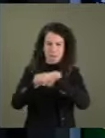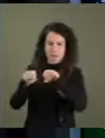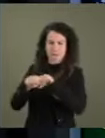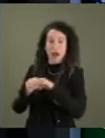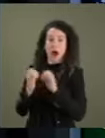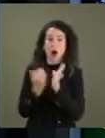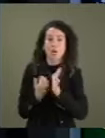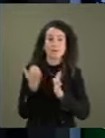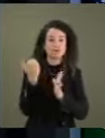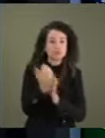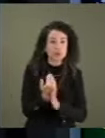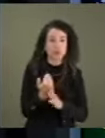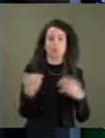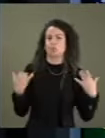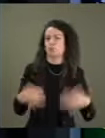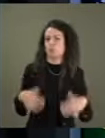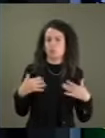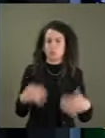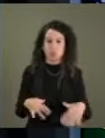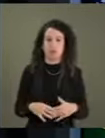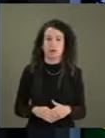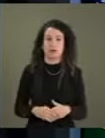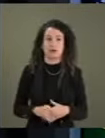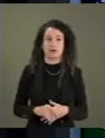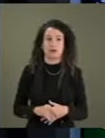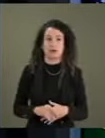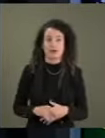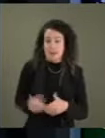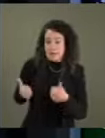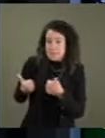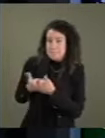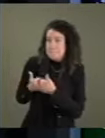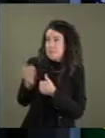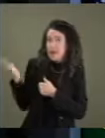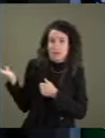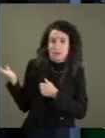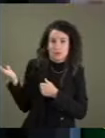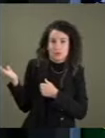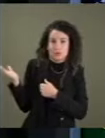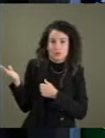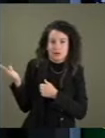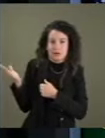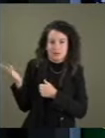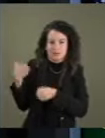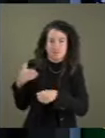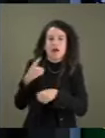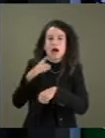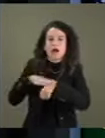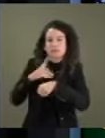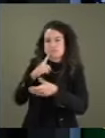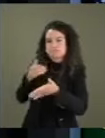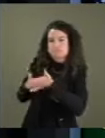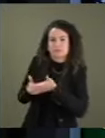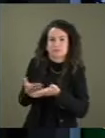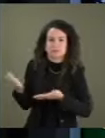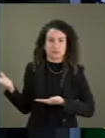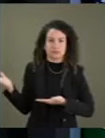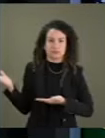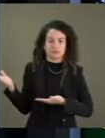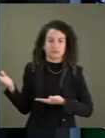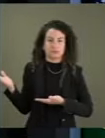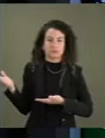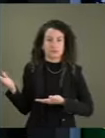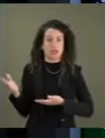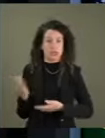aumentou consideravelmente aqui do lado, recentemente. E olha que o